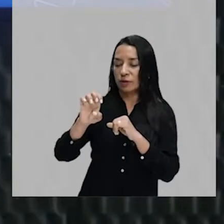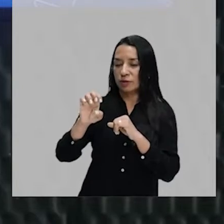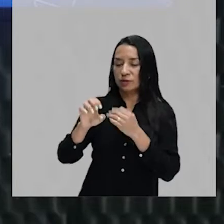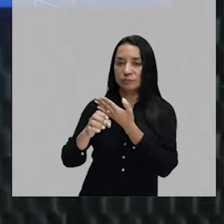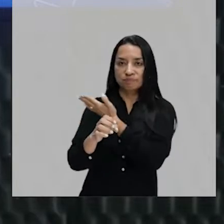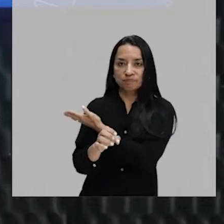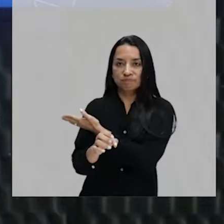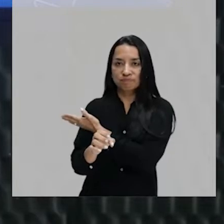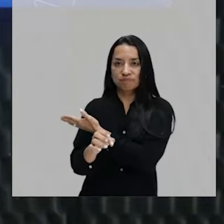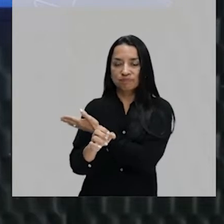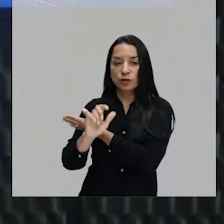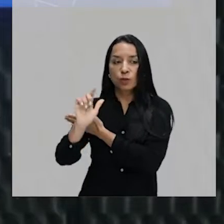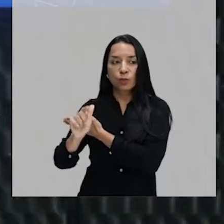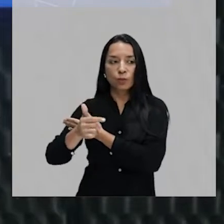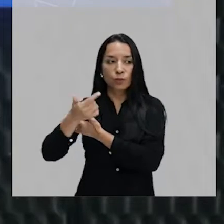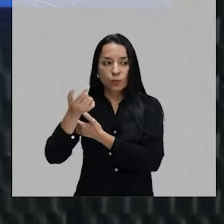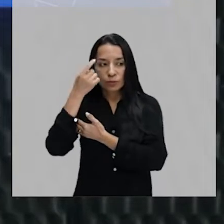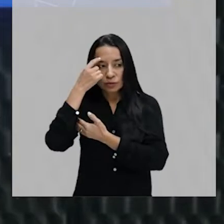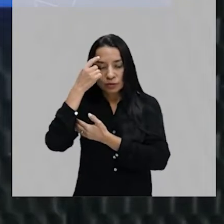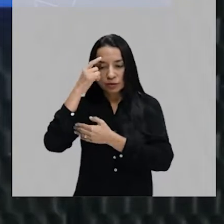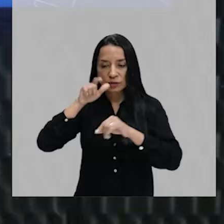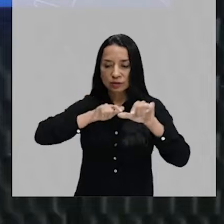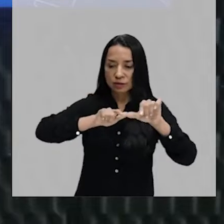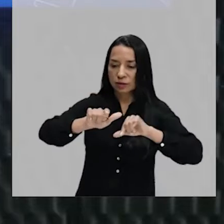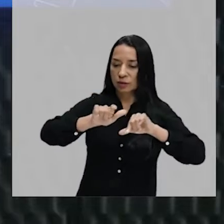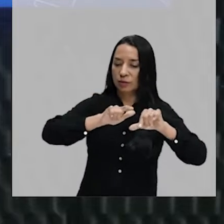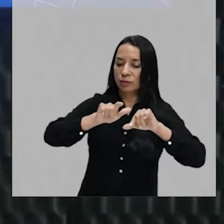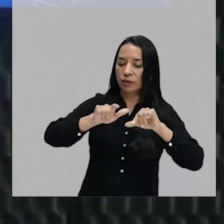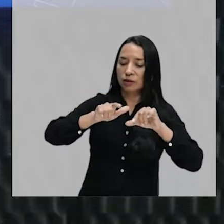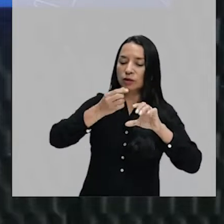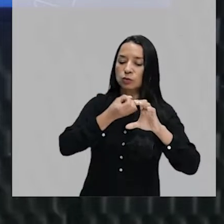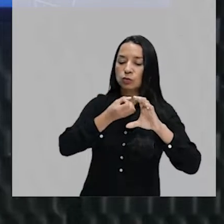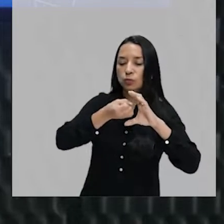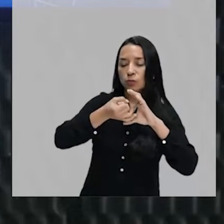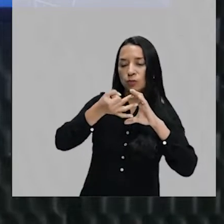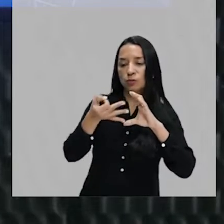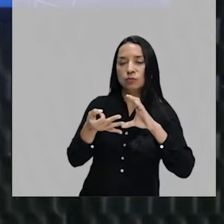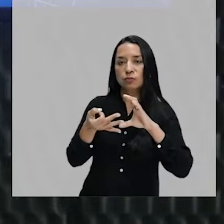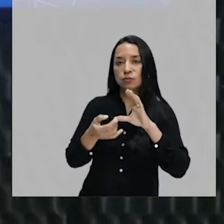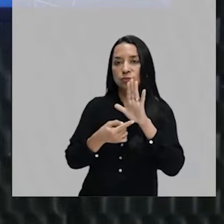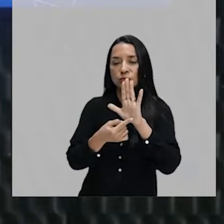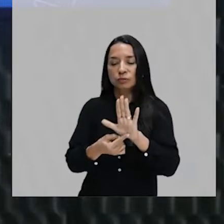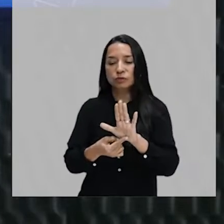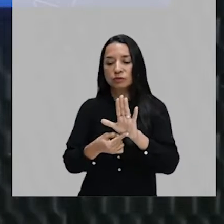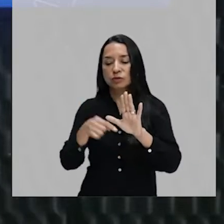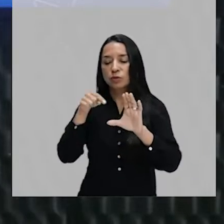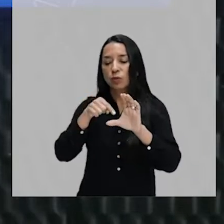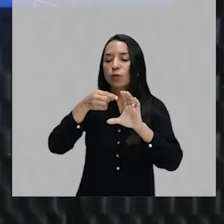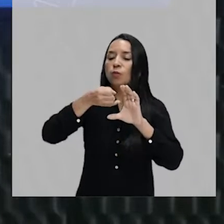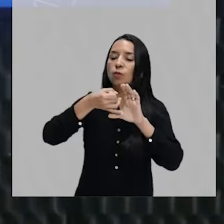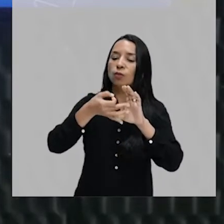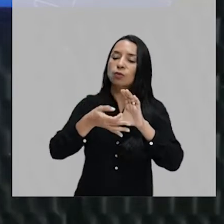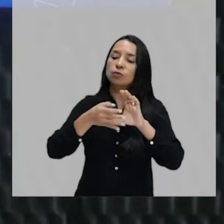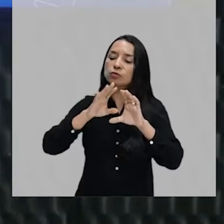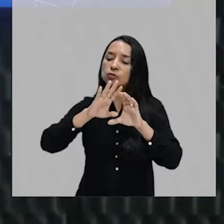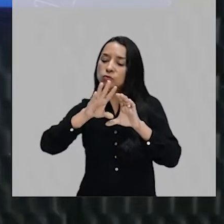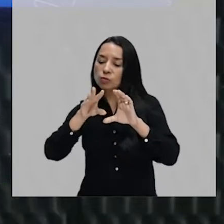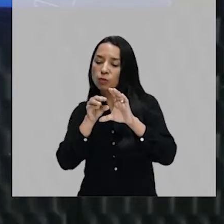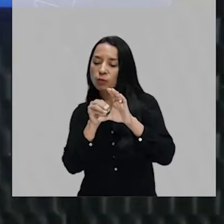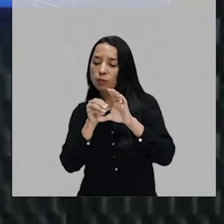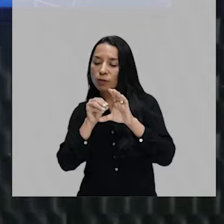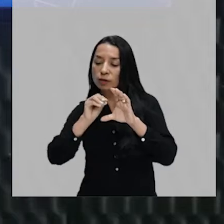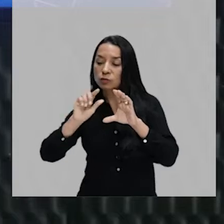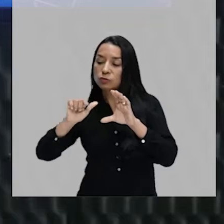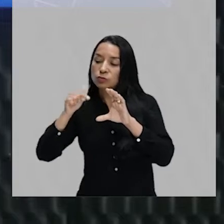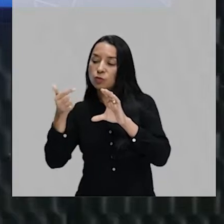outra tá eu estou trabalhando com conjuntos eu estou dizendo que um conjunto é parte